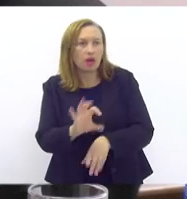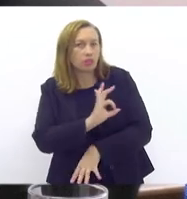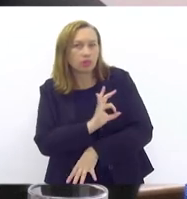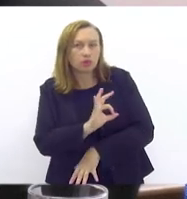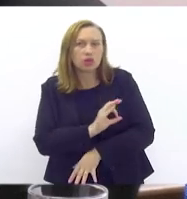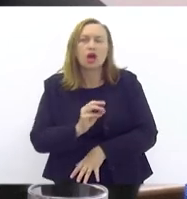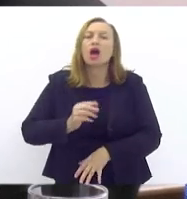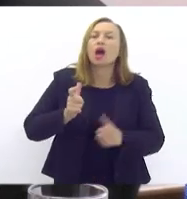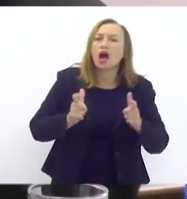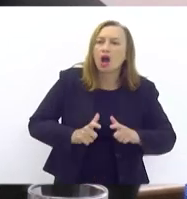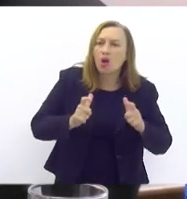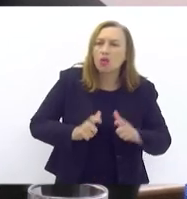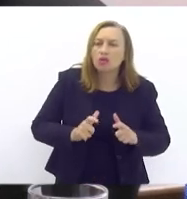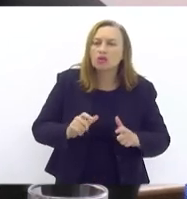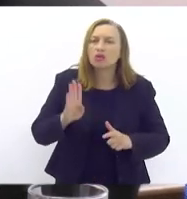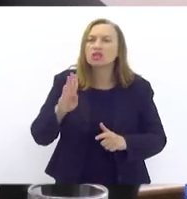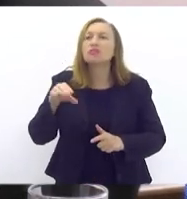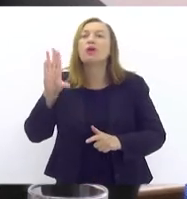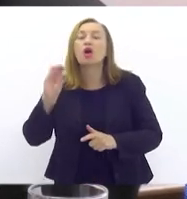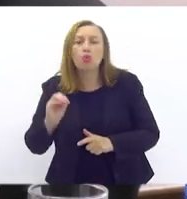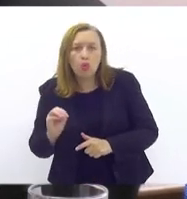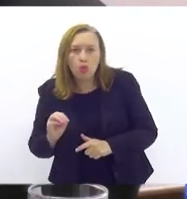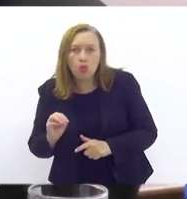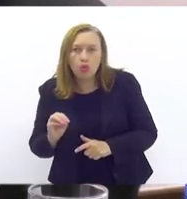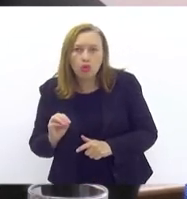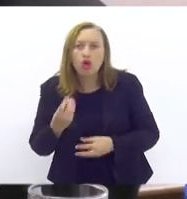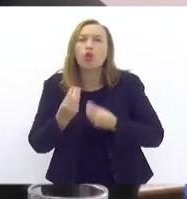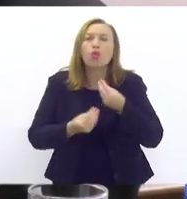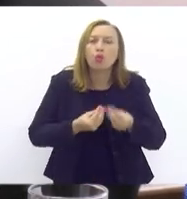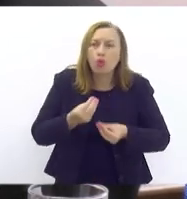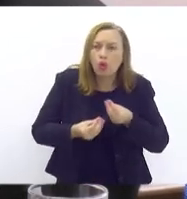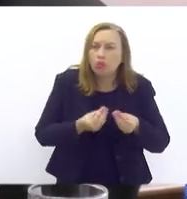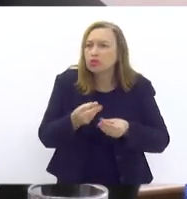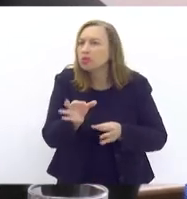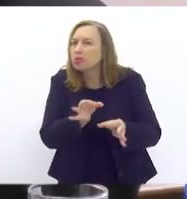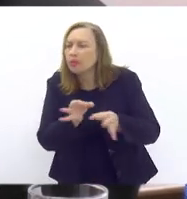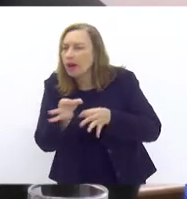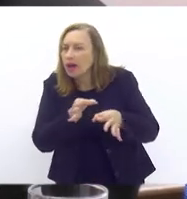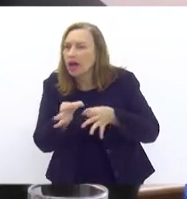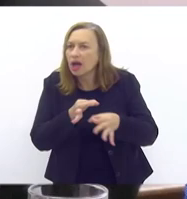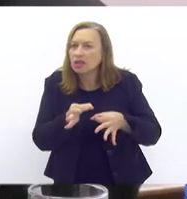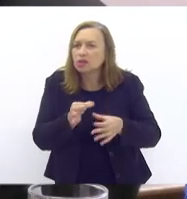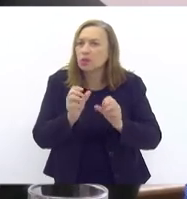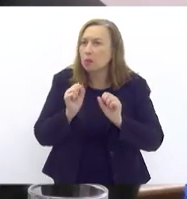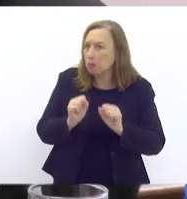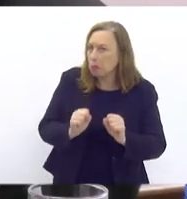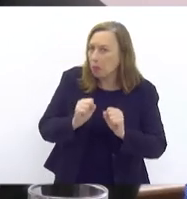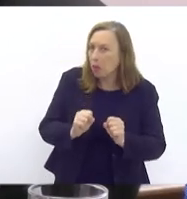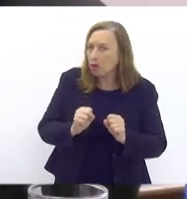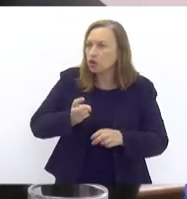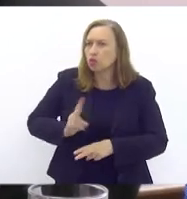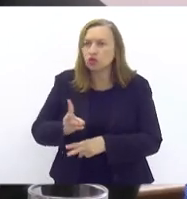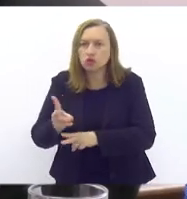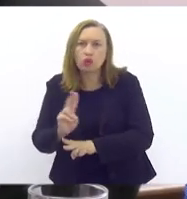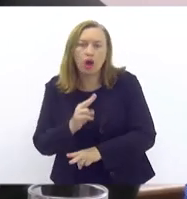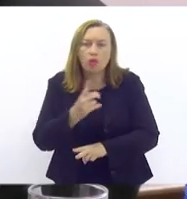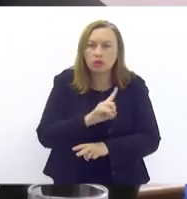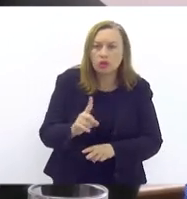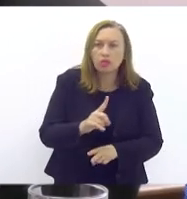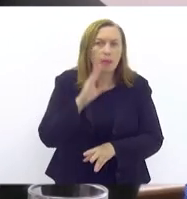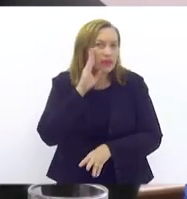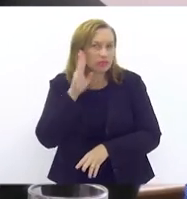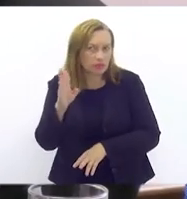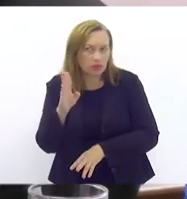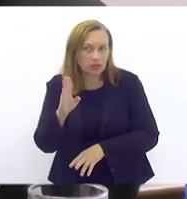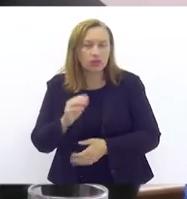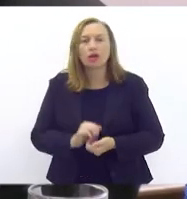estão esses bancos esses bancos existem eh como é que eles são formados será que eles podem ser mantidos isso é fundamental